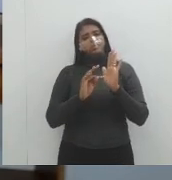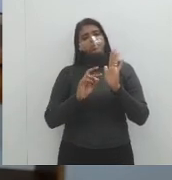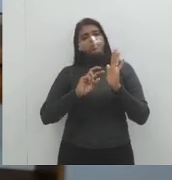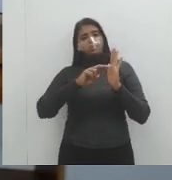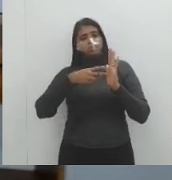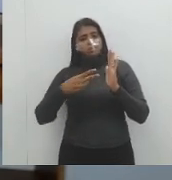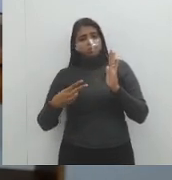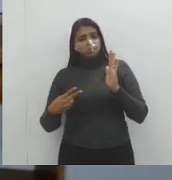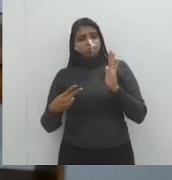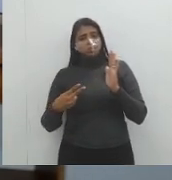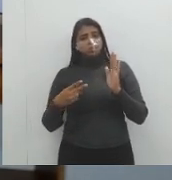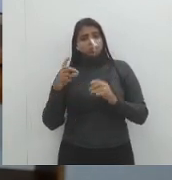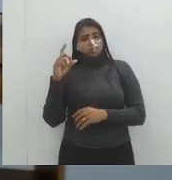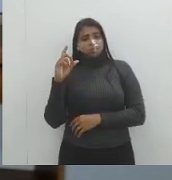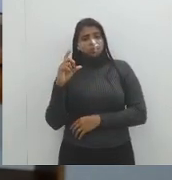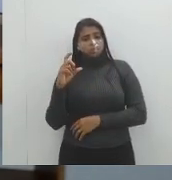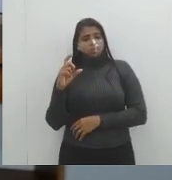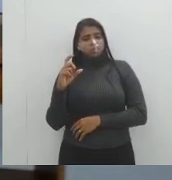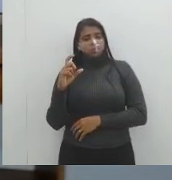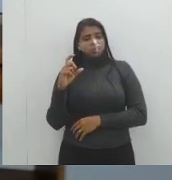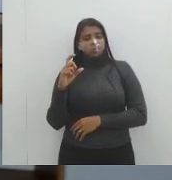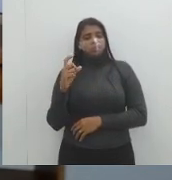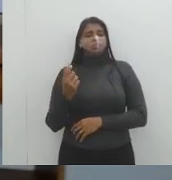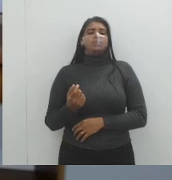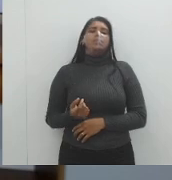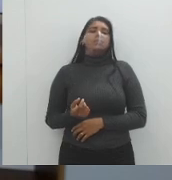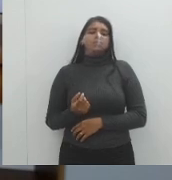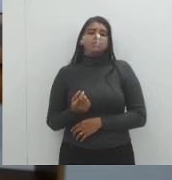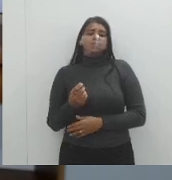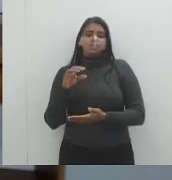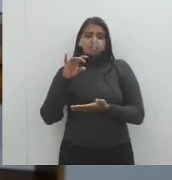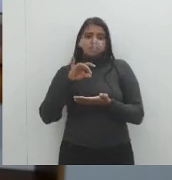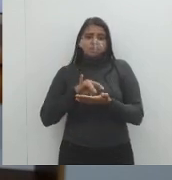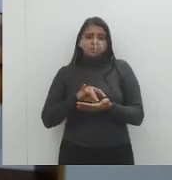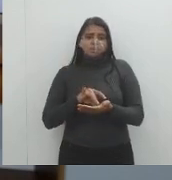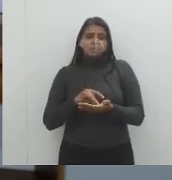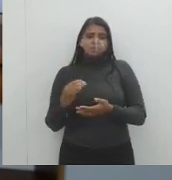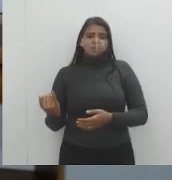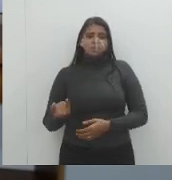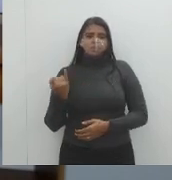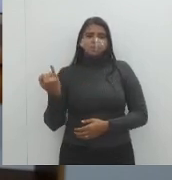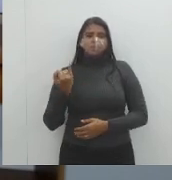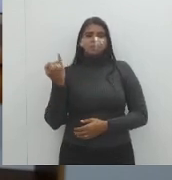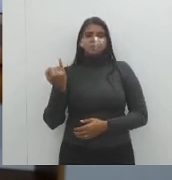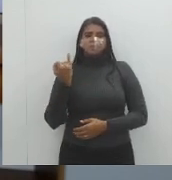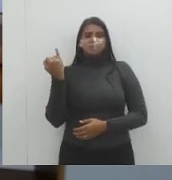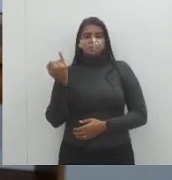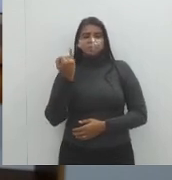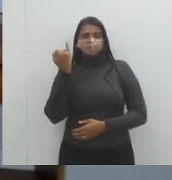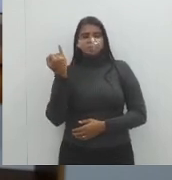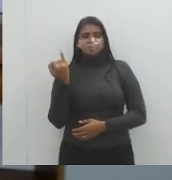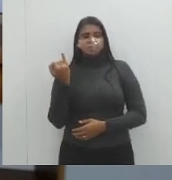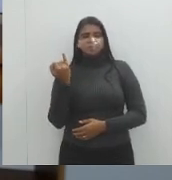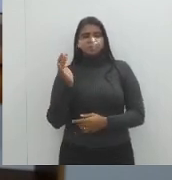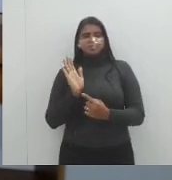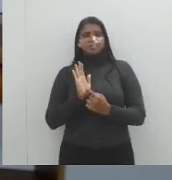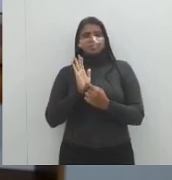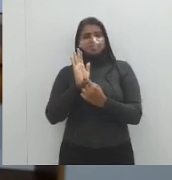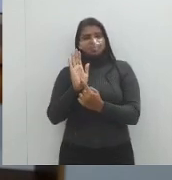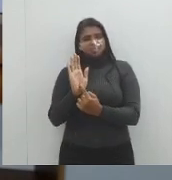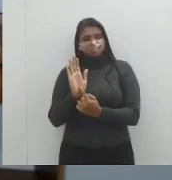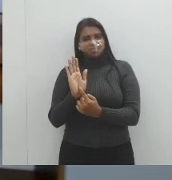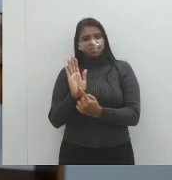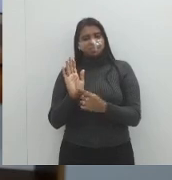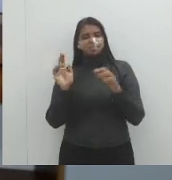até de avisar para vocês. Mas eu destaquei alguns conceitos importantes, né? E esses conceitos que aparecem aí